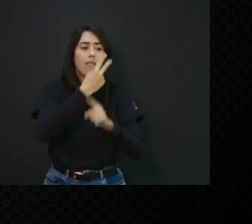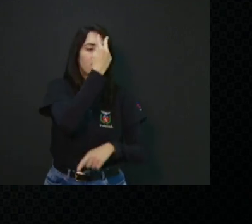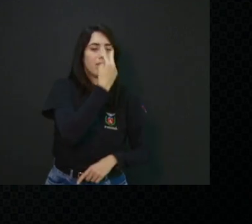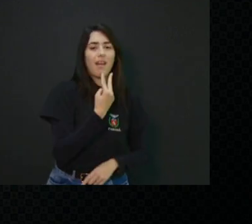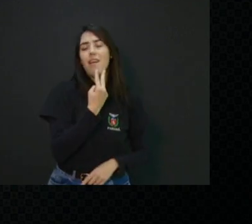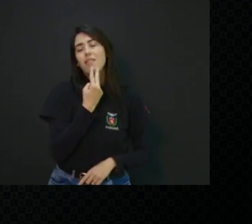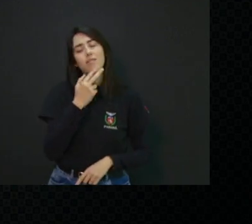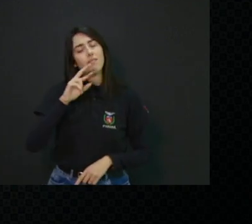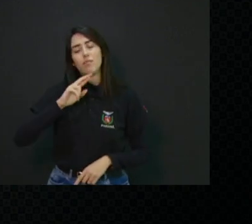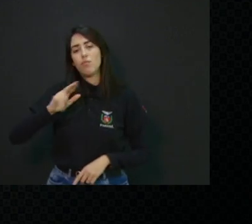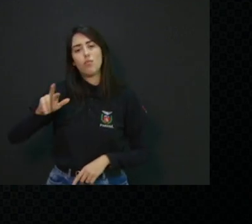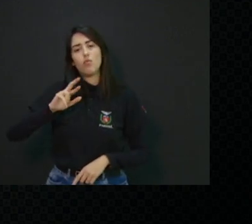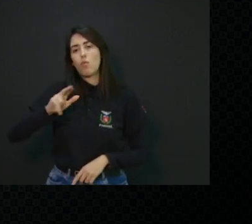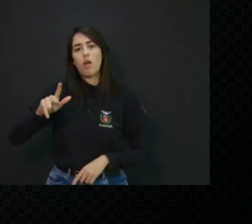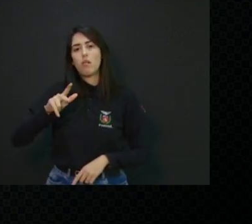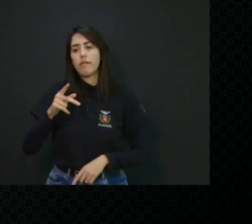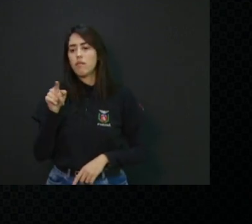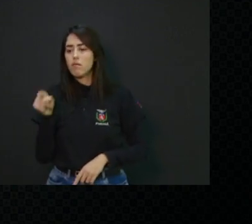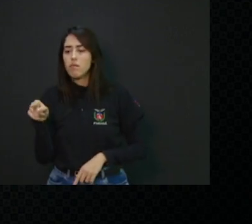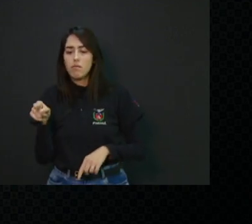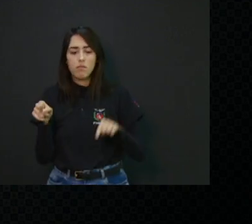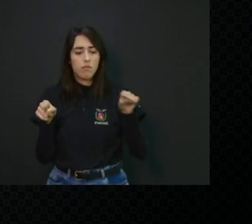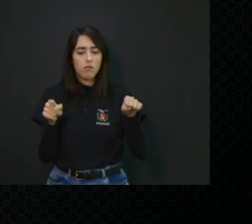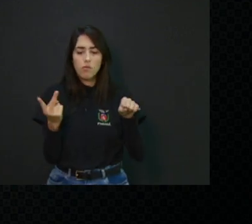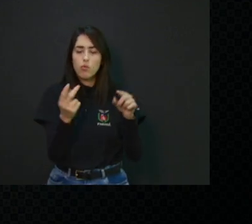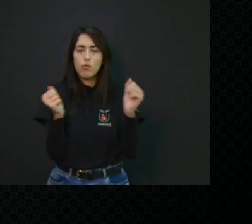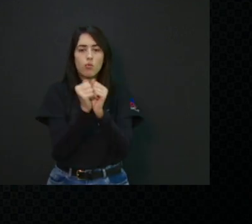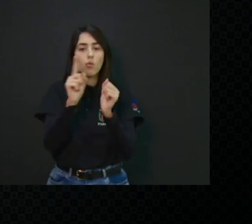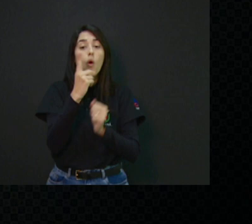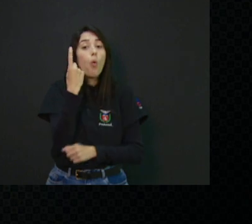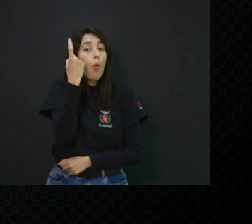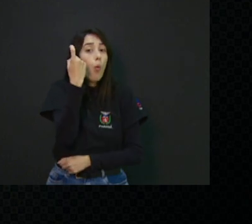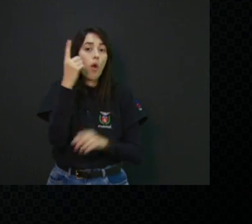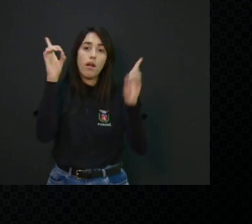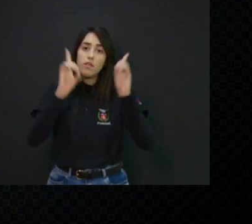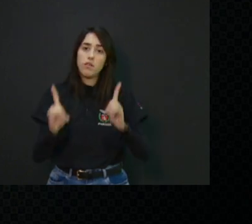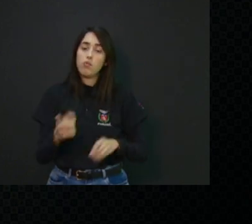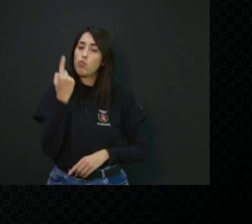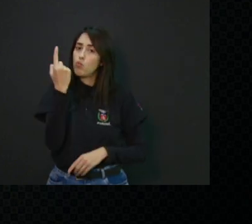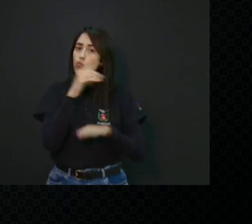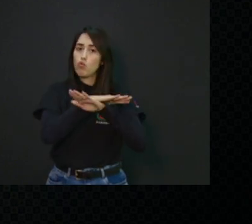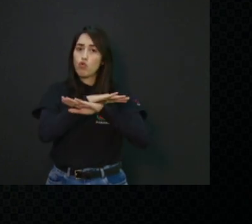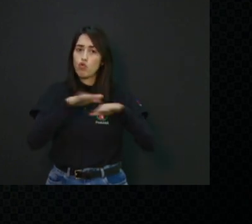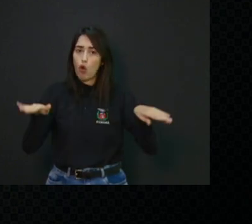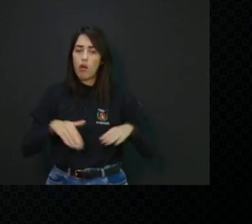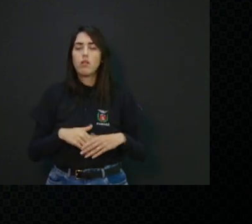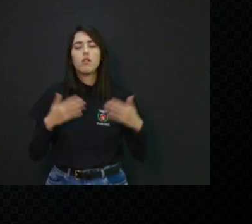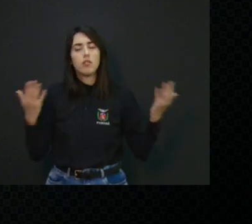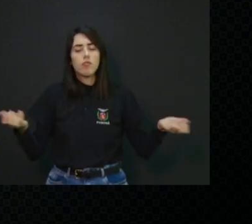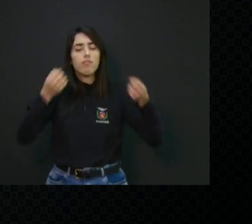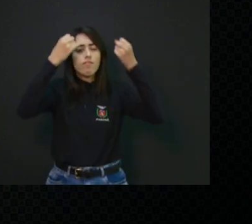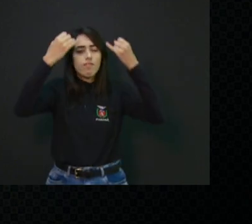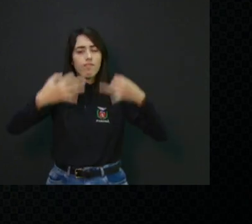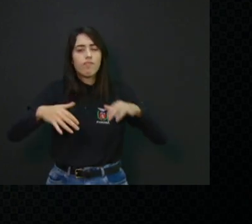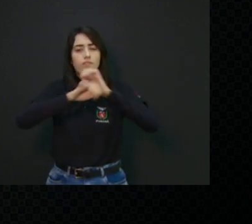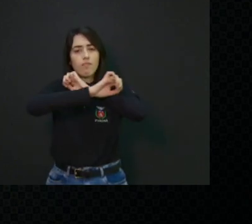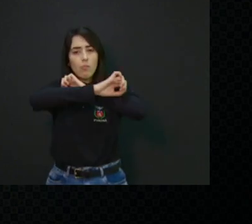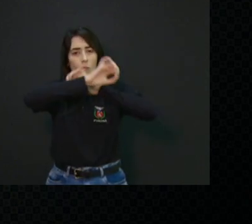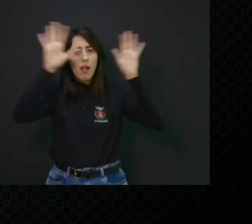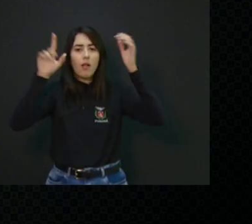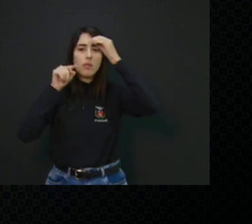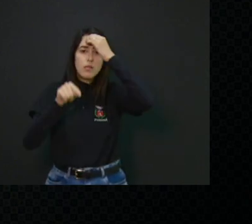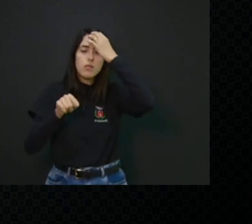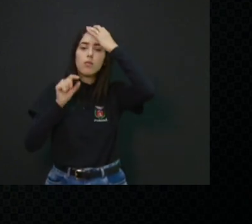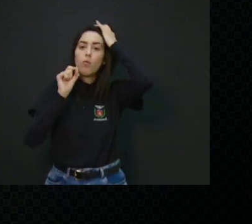e na verdade não é mais, é uma única deficiência. Então, para tirar, desmistificar essa questão de que